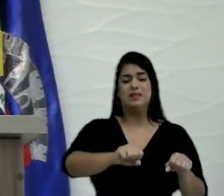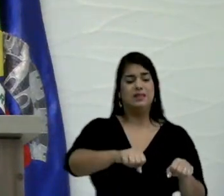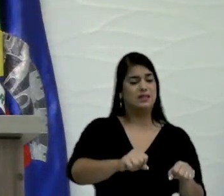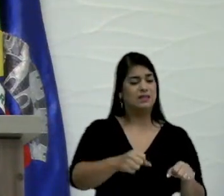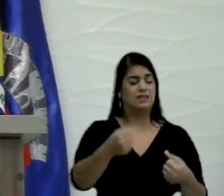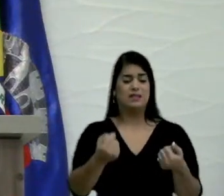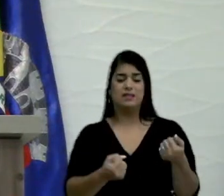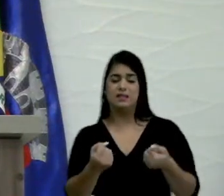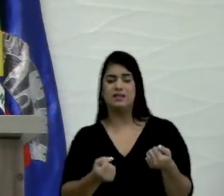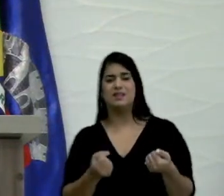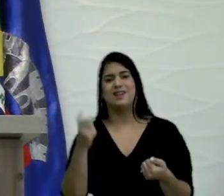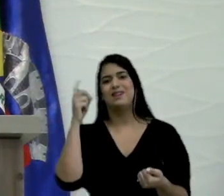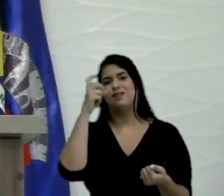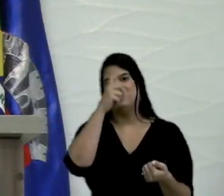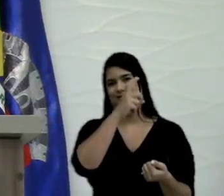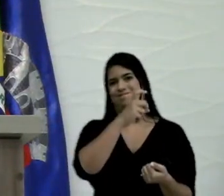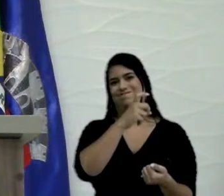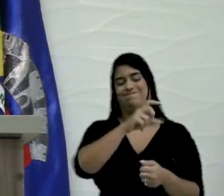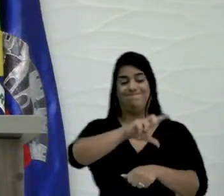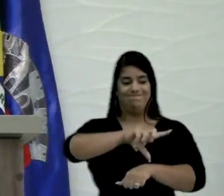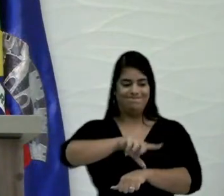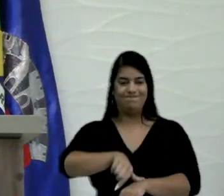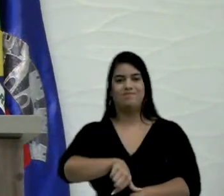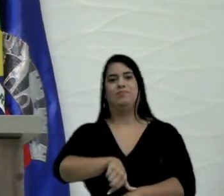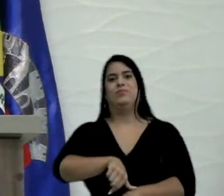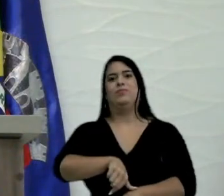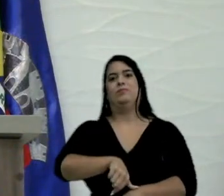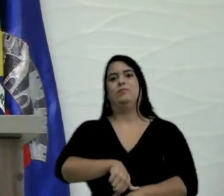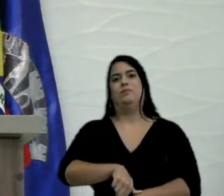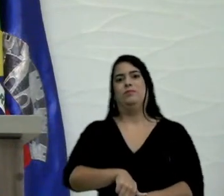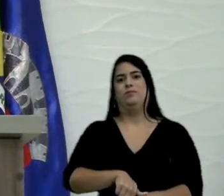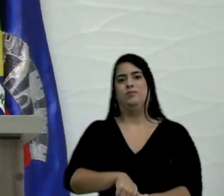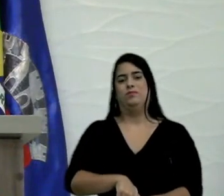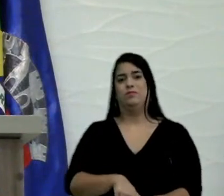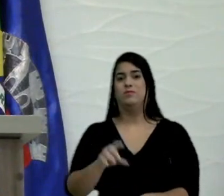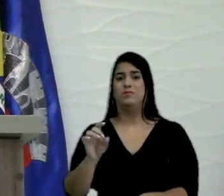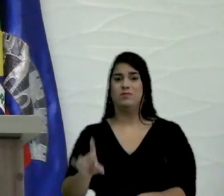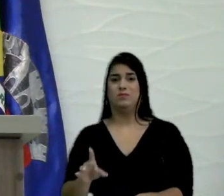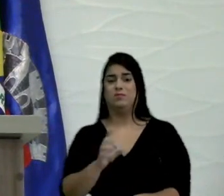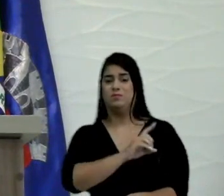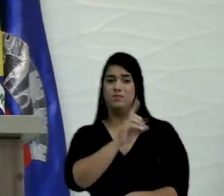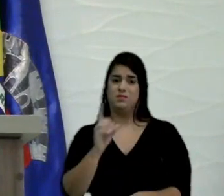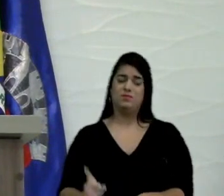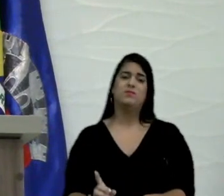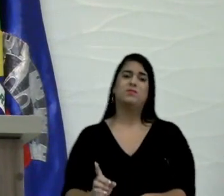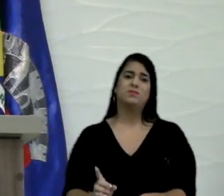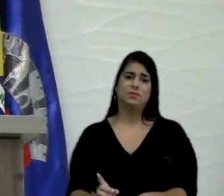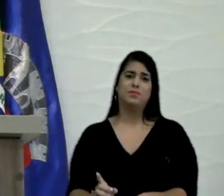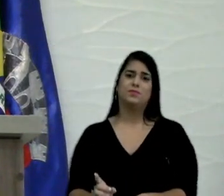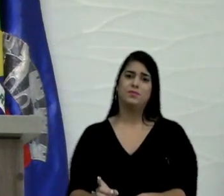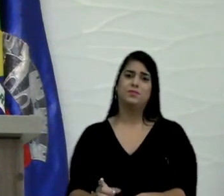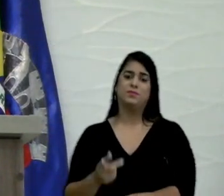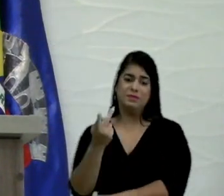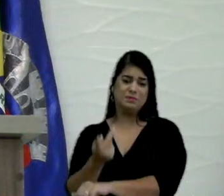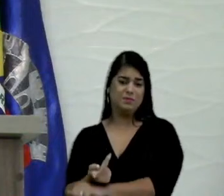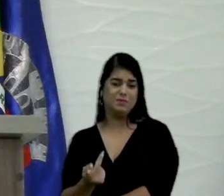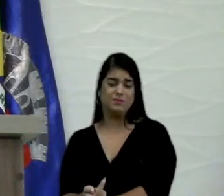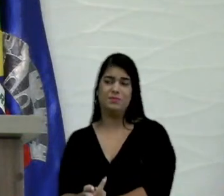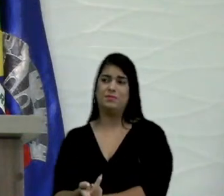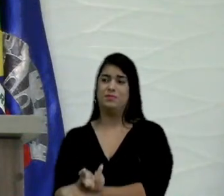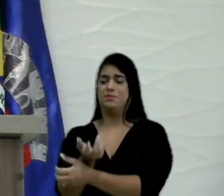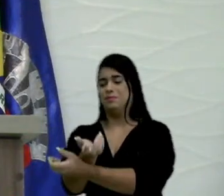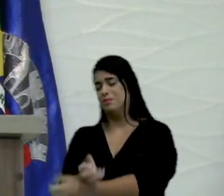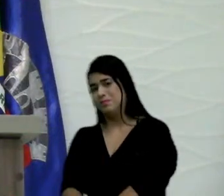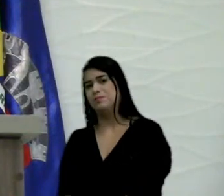passando dificulta muito e atrasa muito termos apenas durante o dia a retirada de Entulhos e metralhas e o recolhimento do